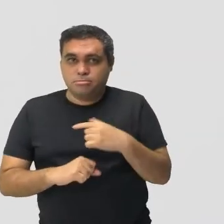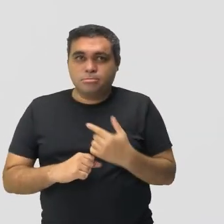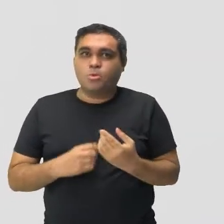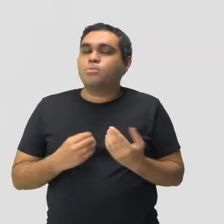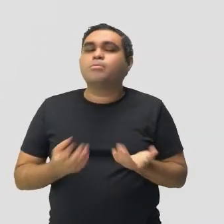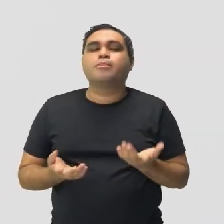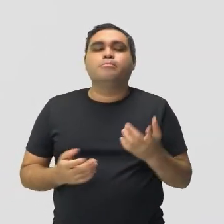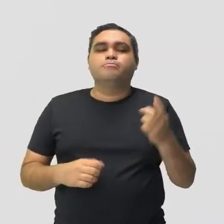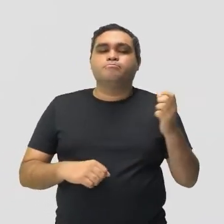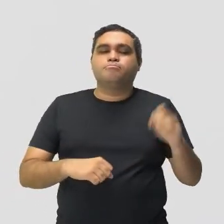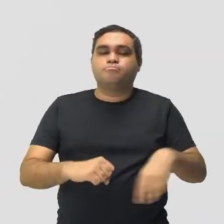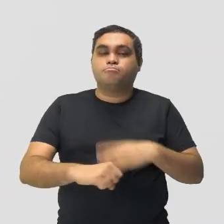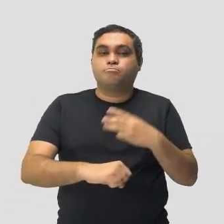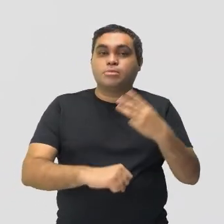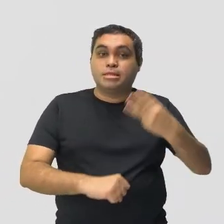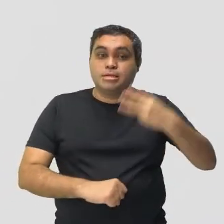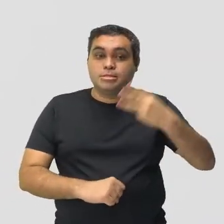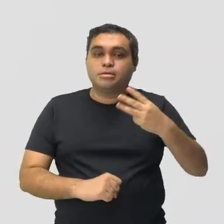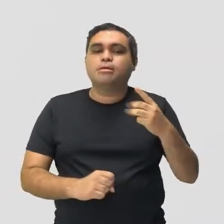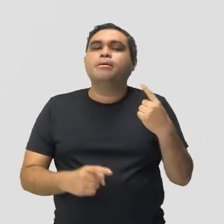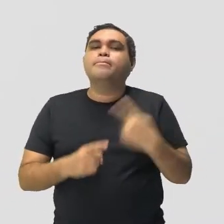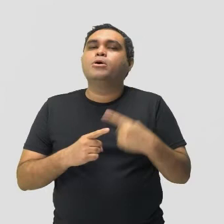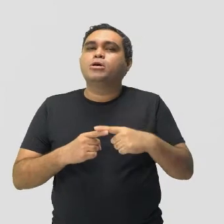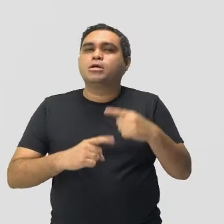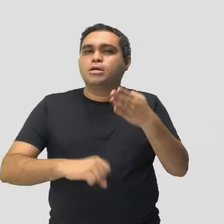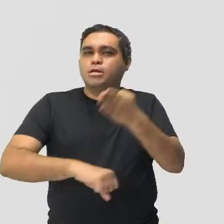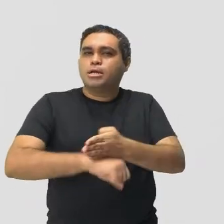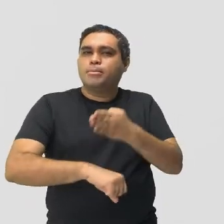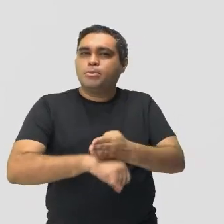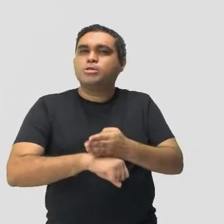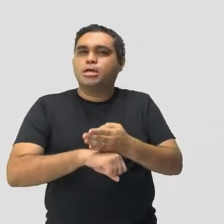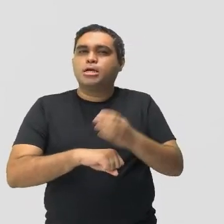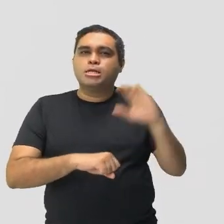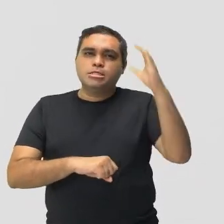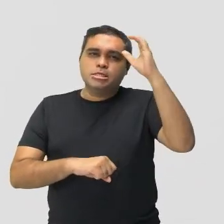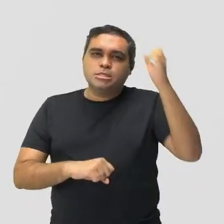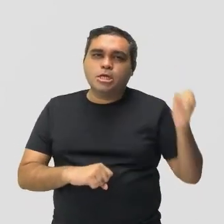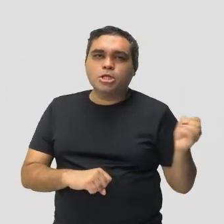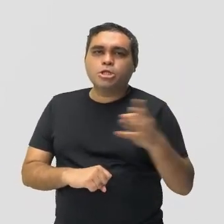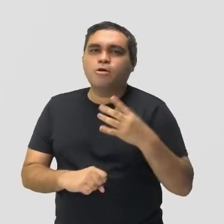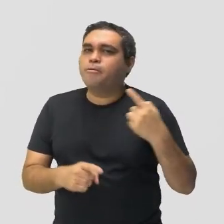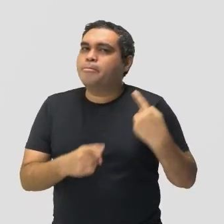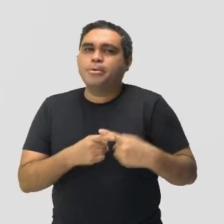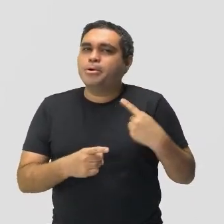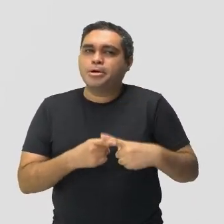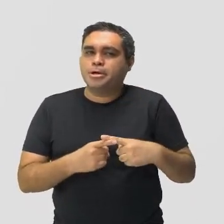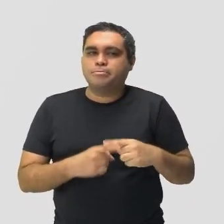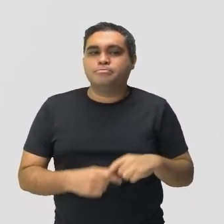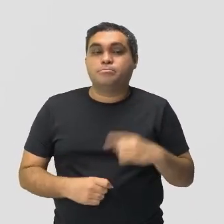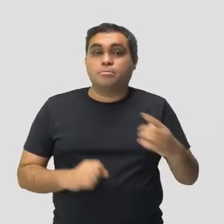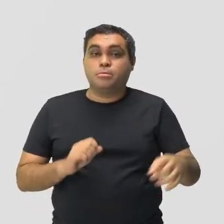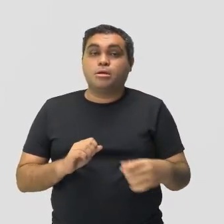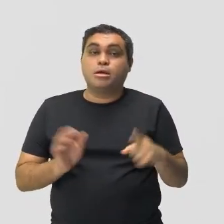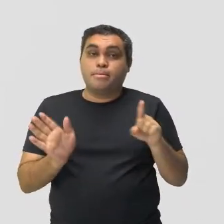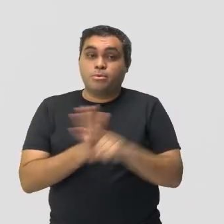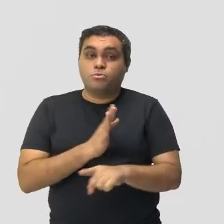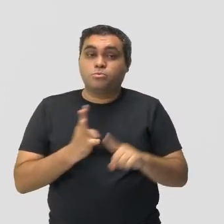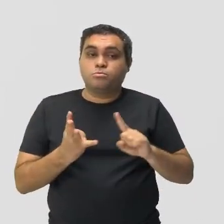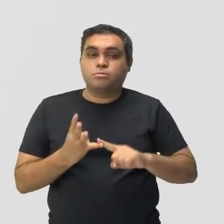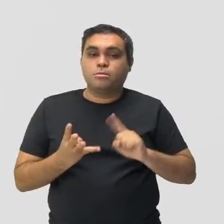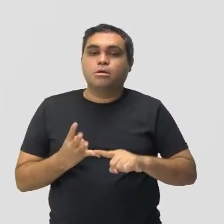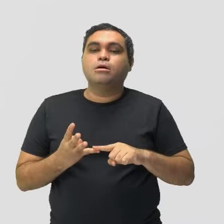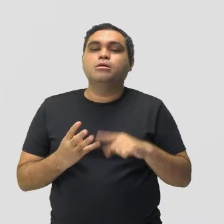por que podemos dizer que na Idade Moderna nasce uma nova ciência? E a quarta, o que levou o